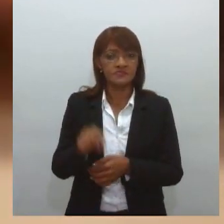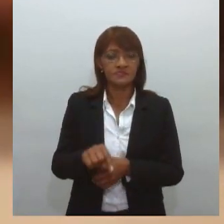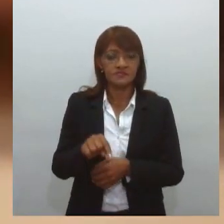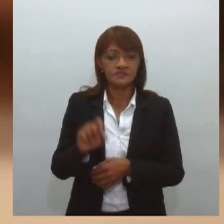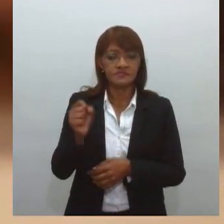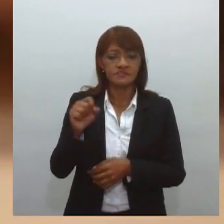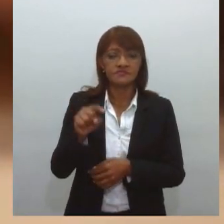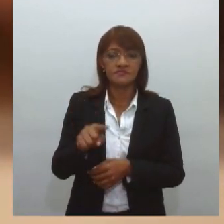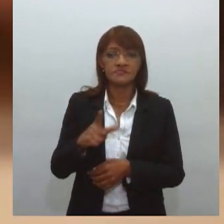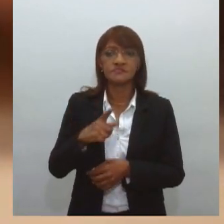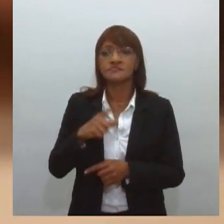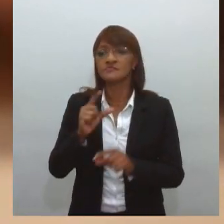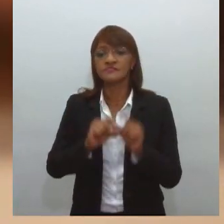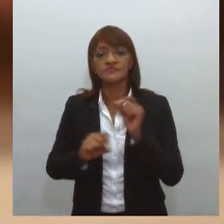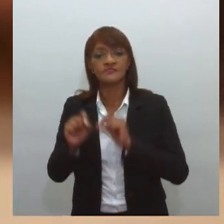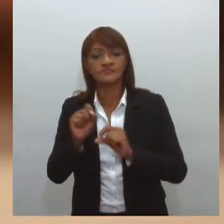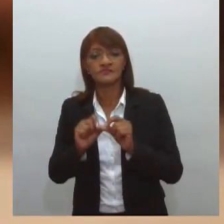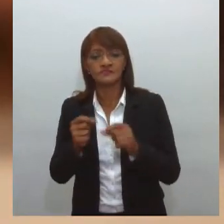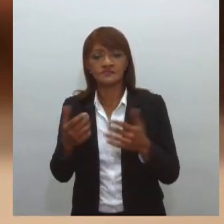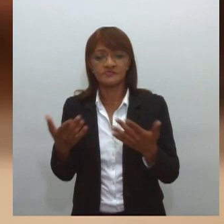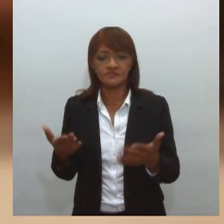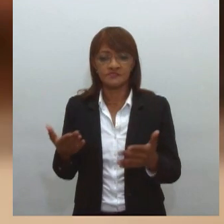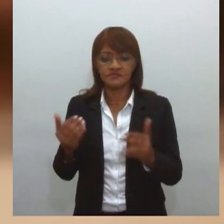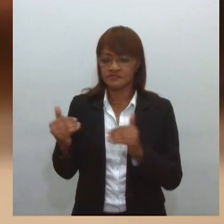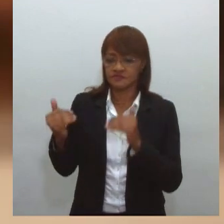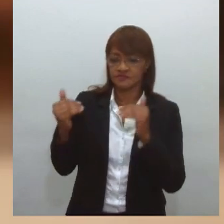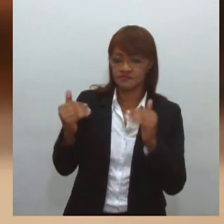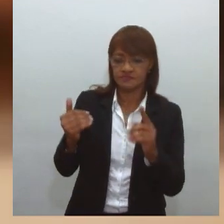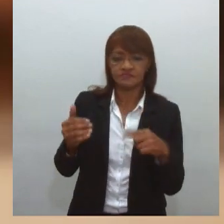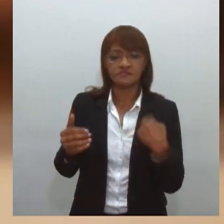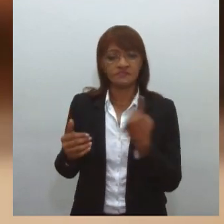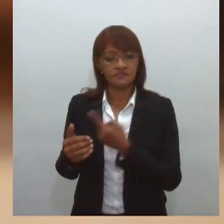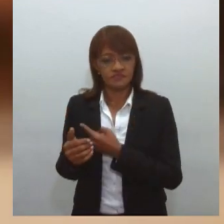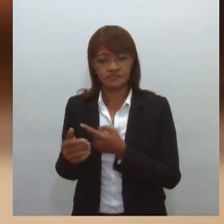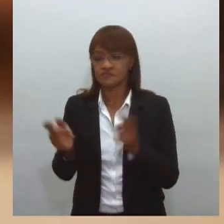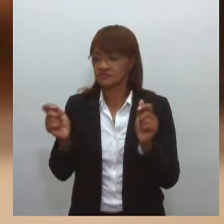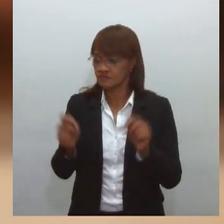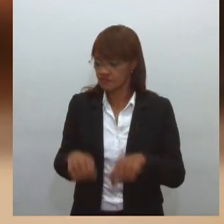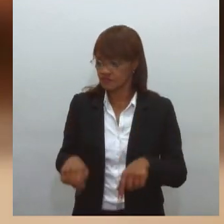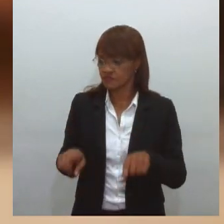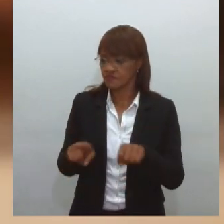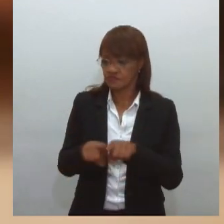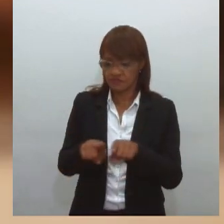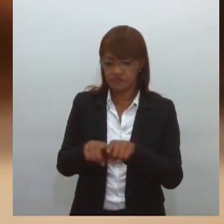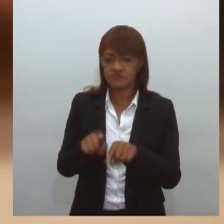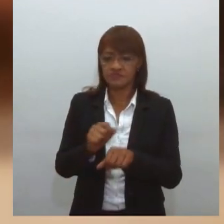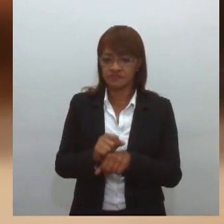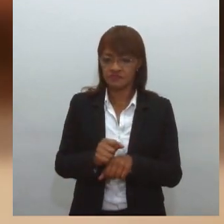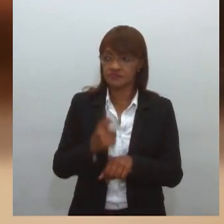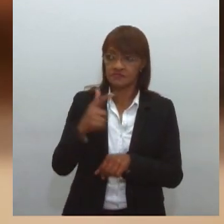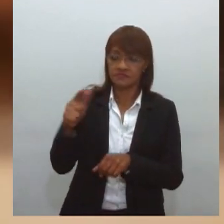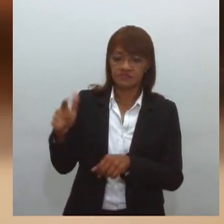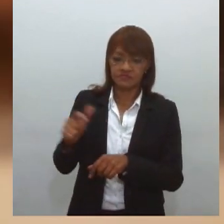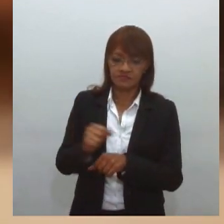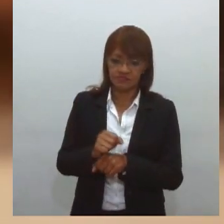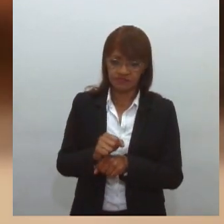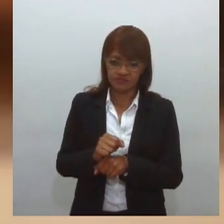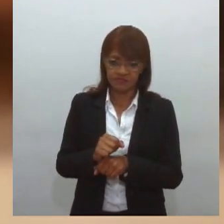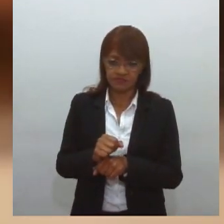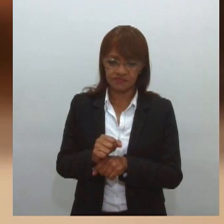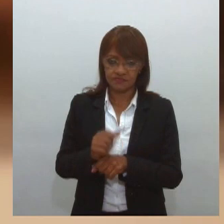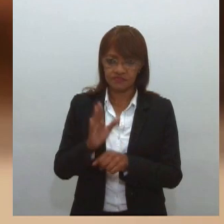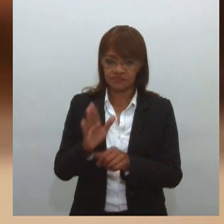aplicando, está avançando, para que a gente também possa levar para os outros modelos. O final desse encontro é